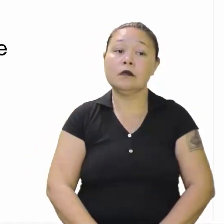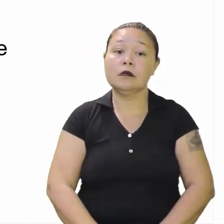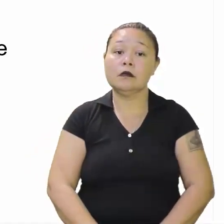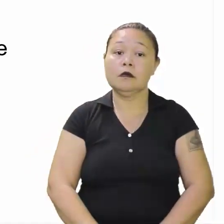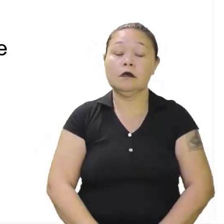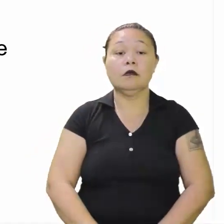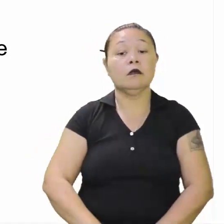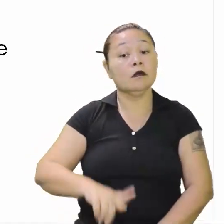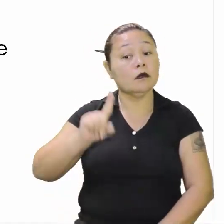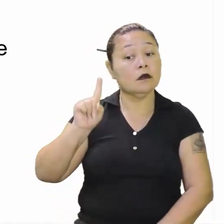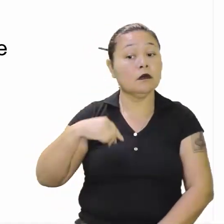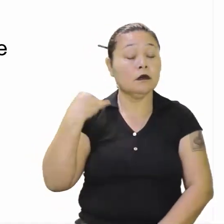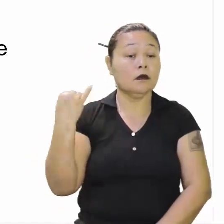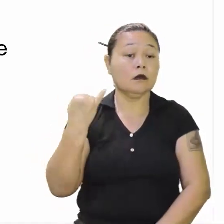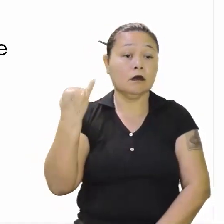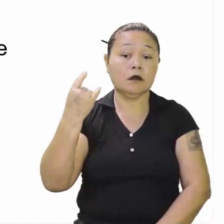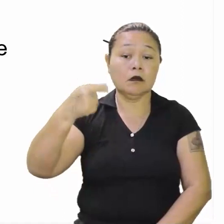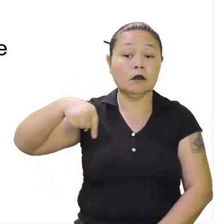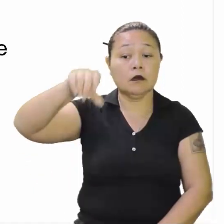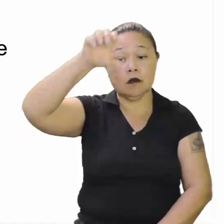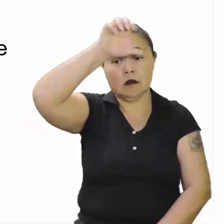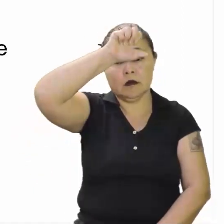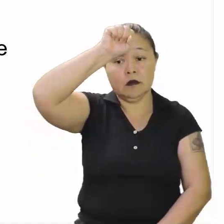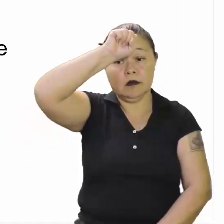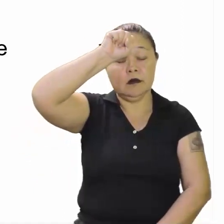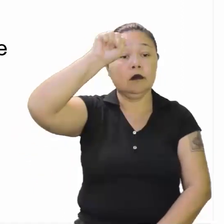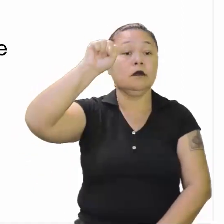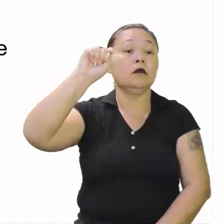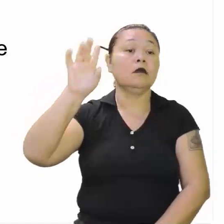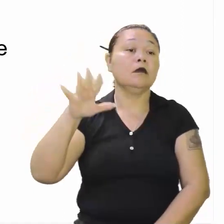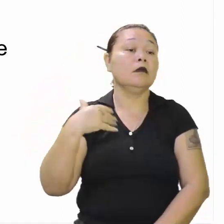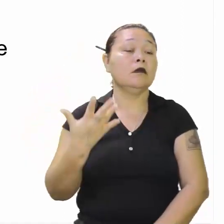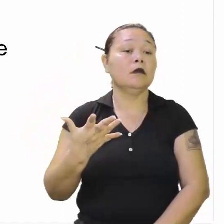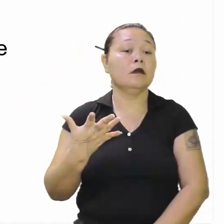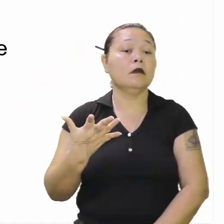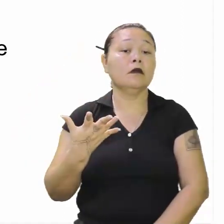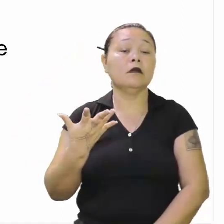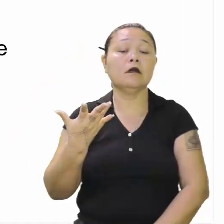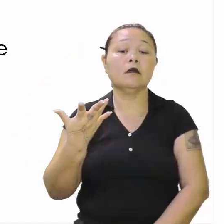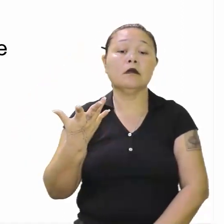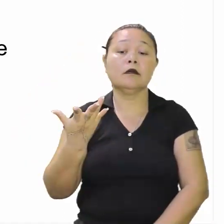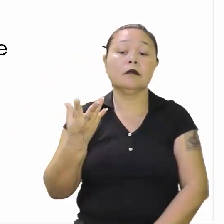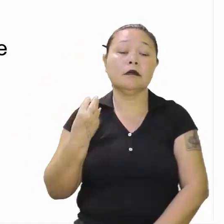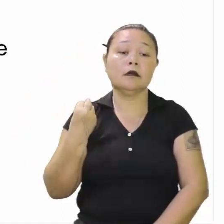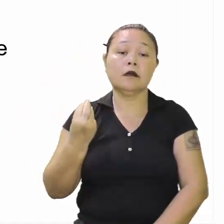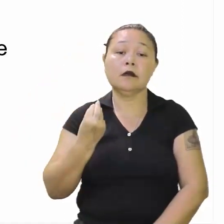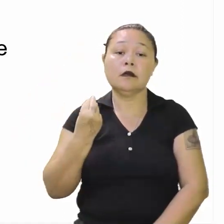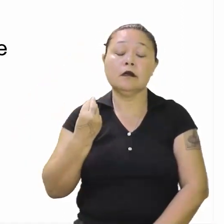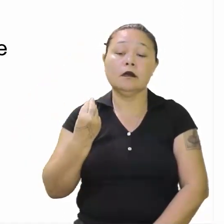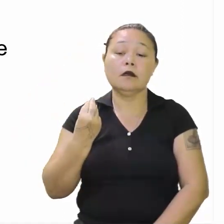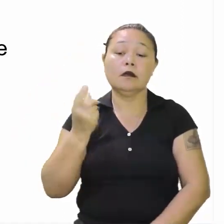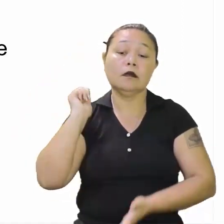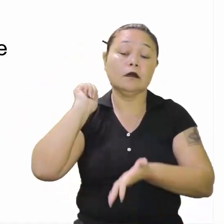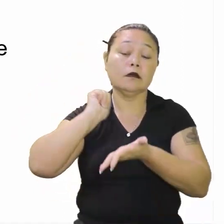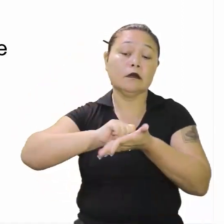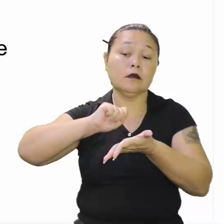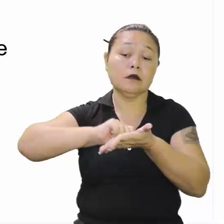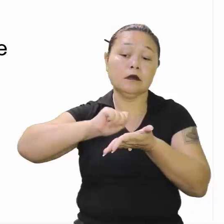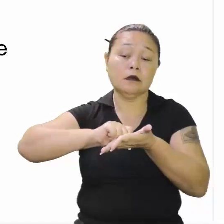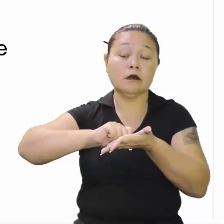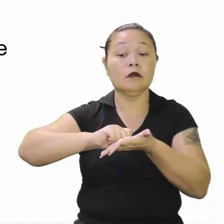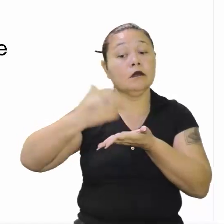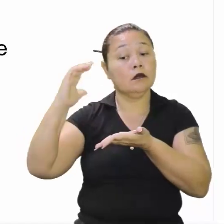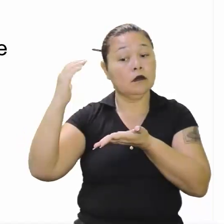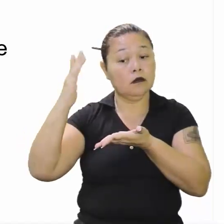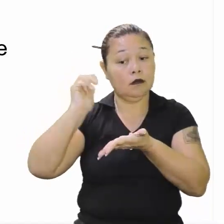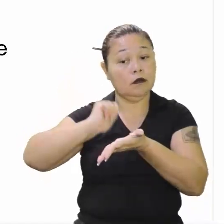é muito importante que você aprenda a expressar notação